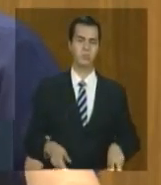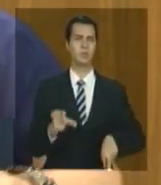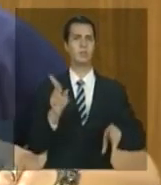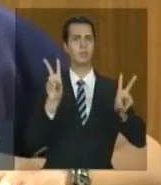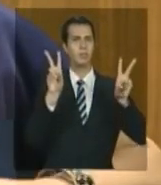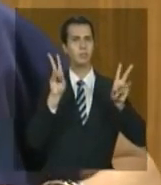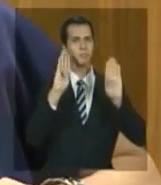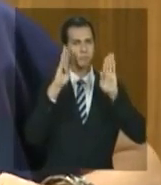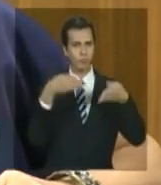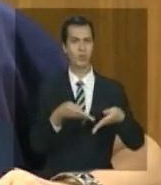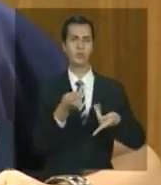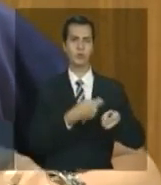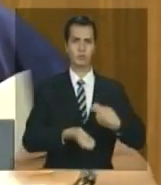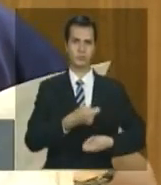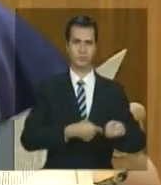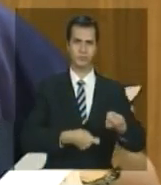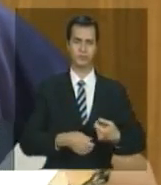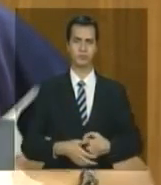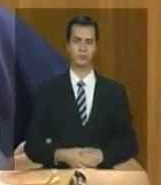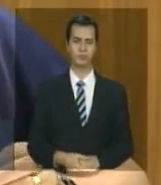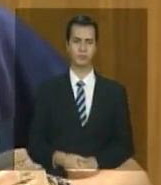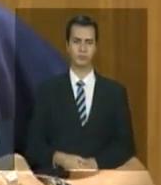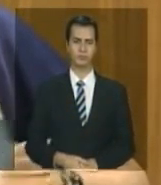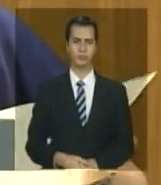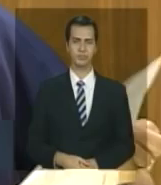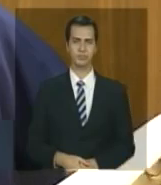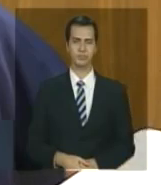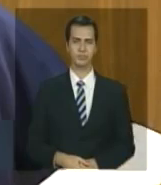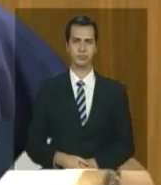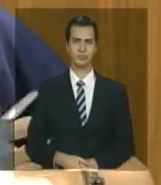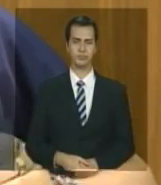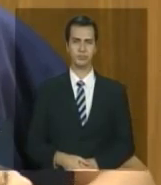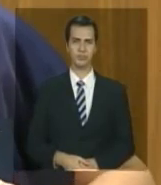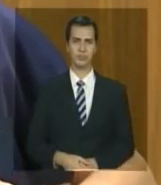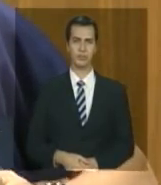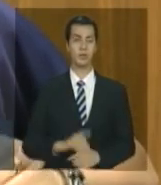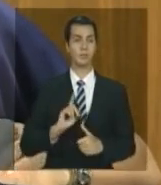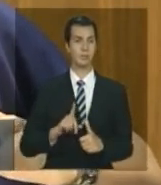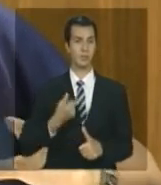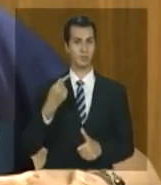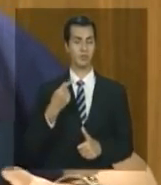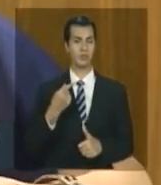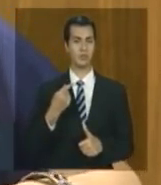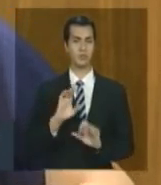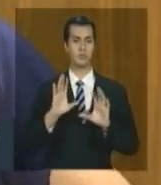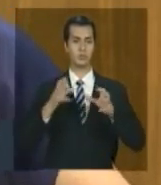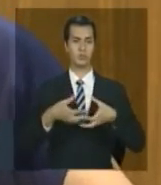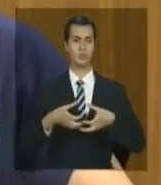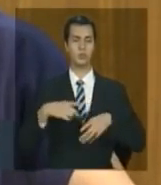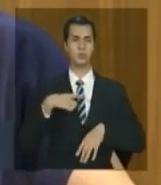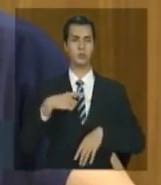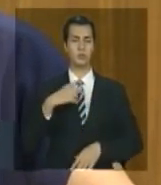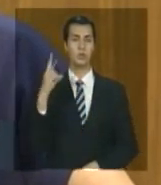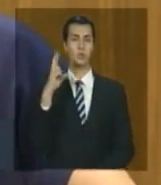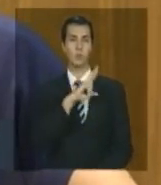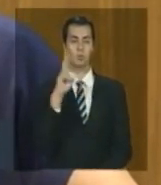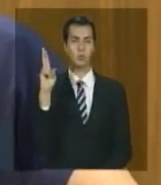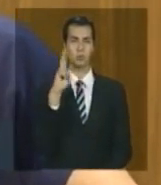agenda global. Este é o momento, a primeira vez que a cúpula se realiza já com a Rússia como